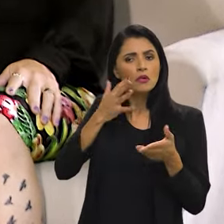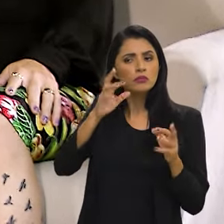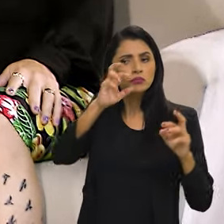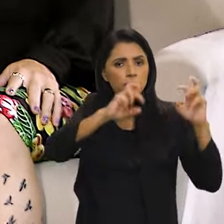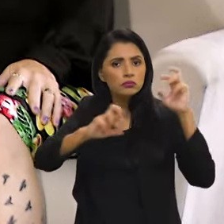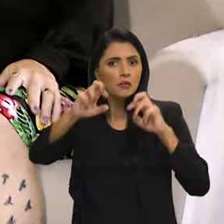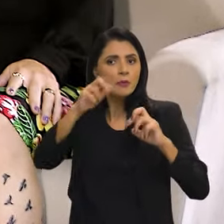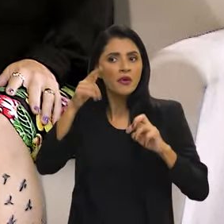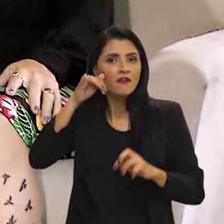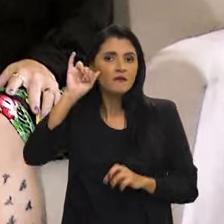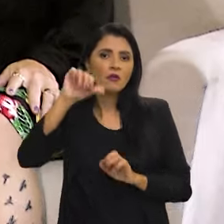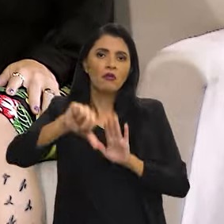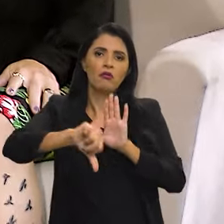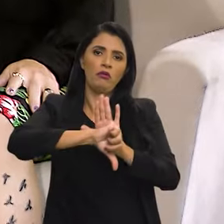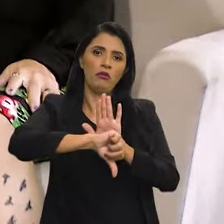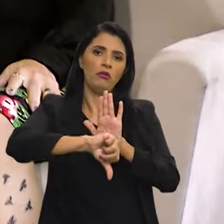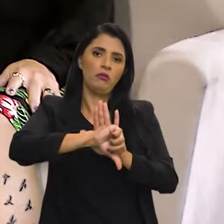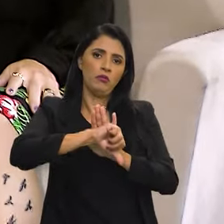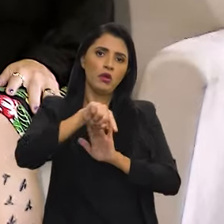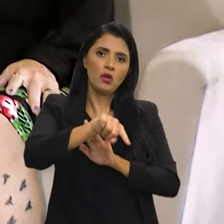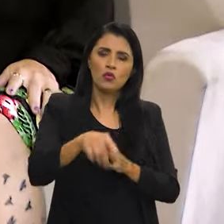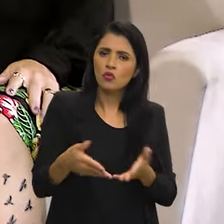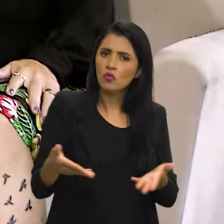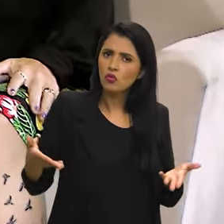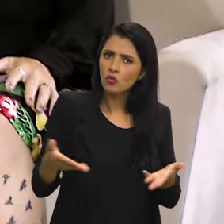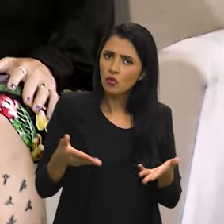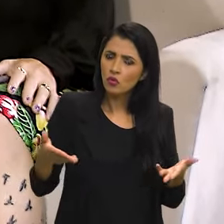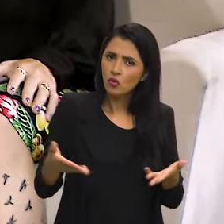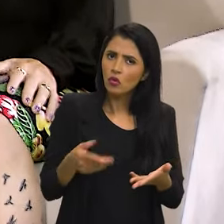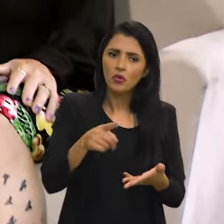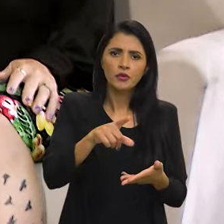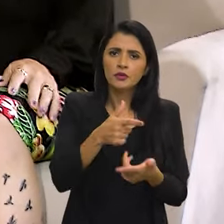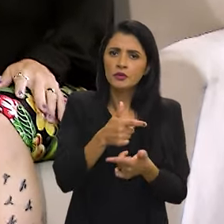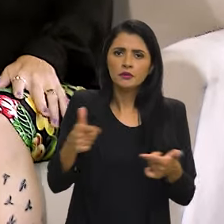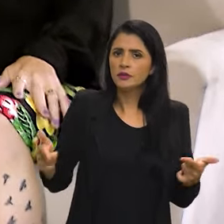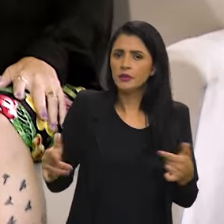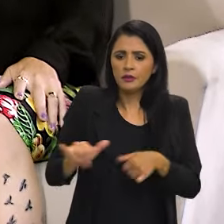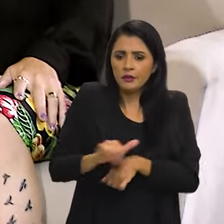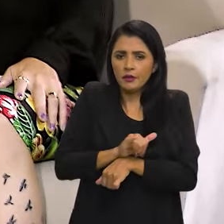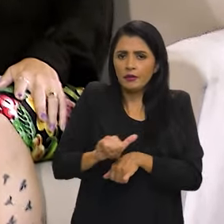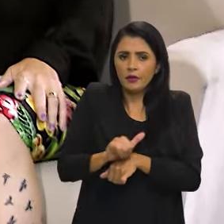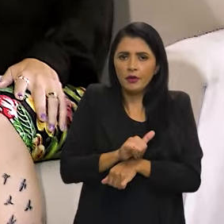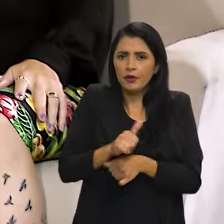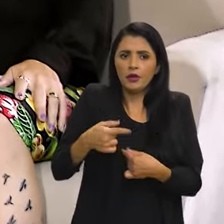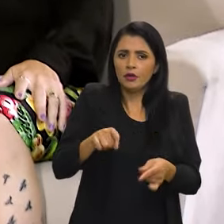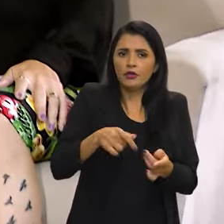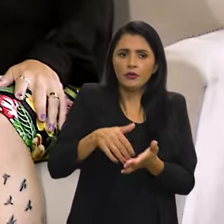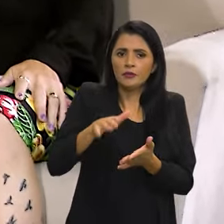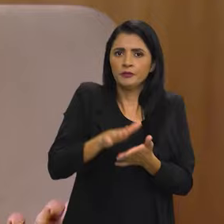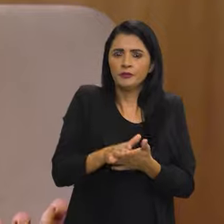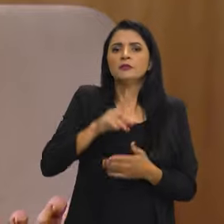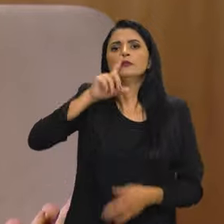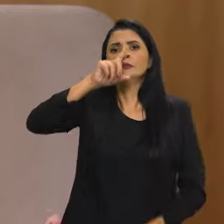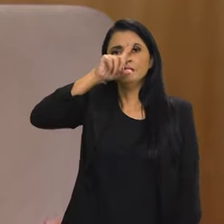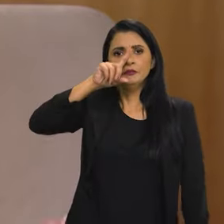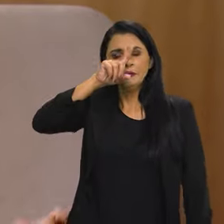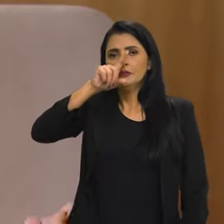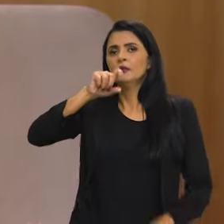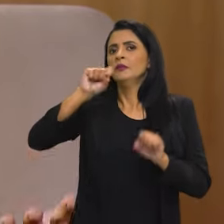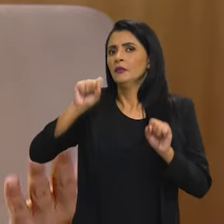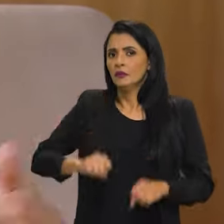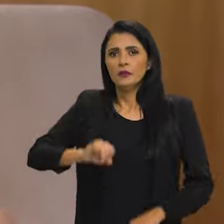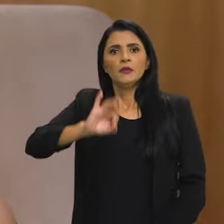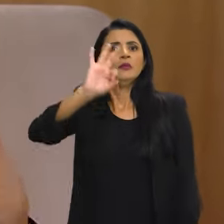evitar o cometimento de crimes, que hoje, sem esses mecanismos, a gente fala que a gente tem riscos